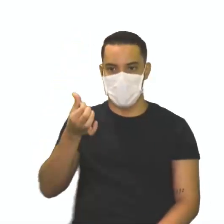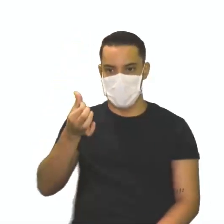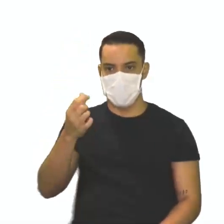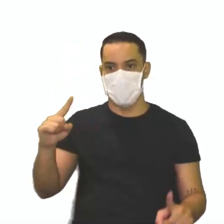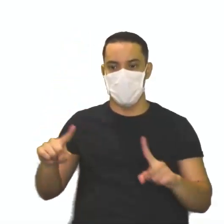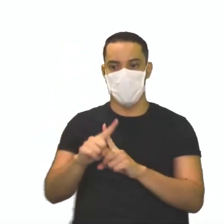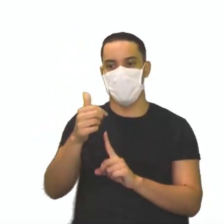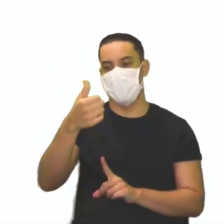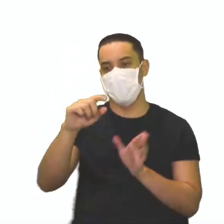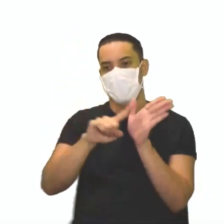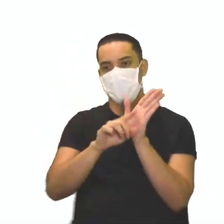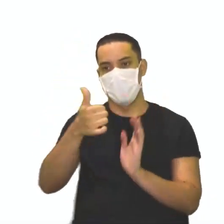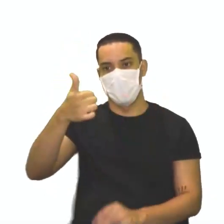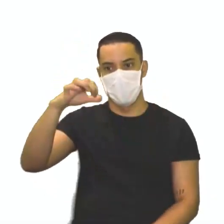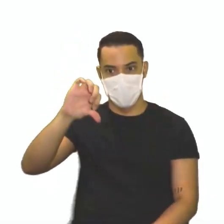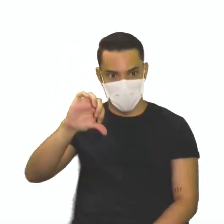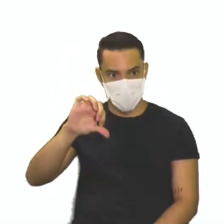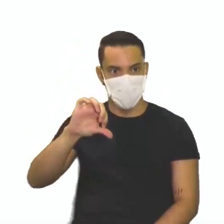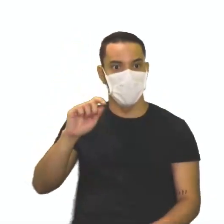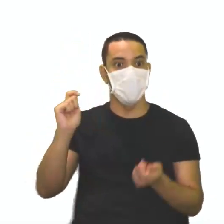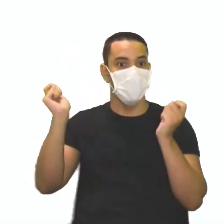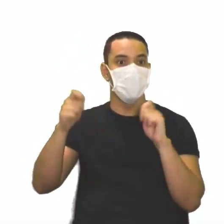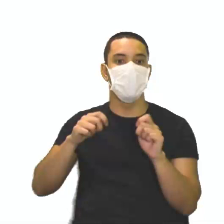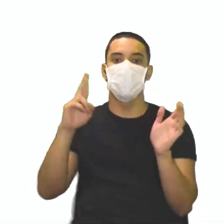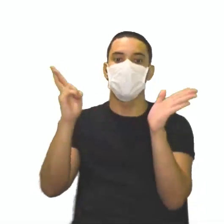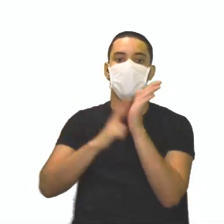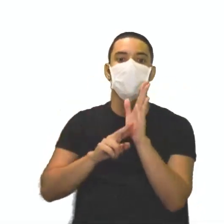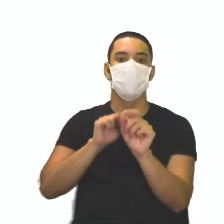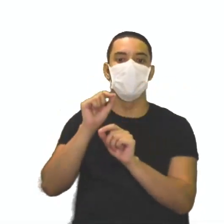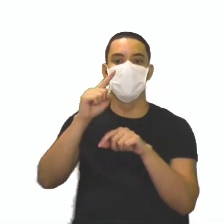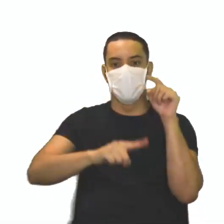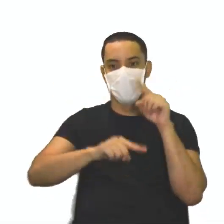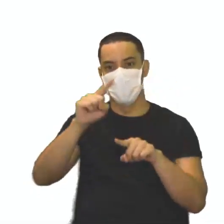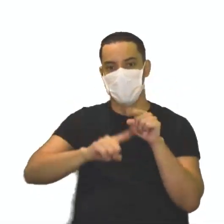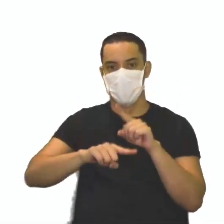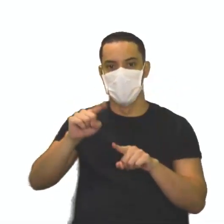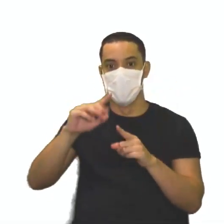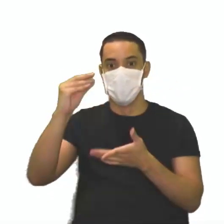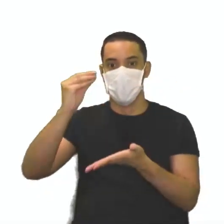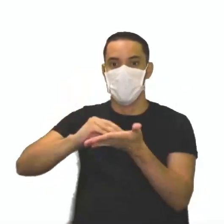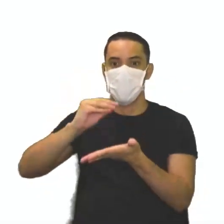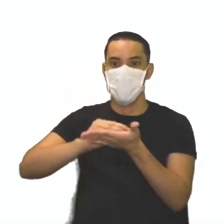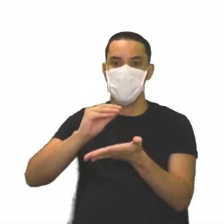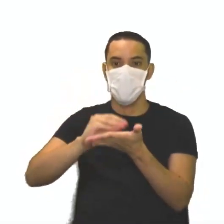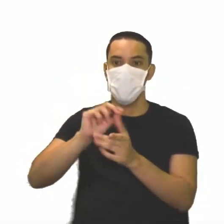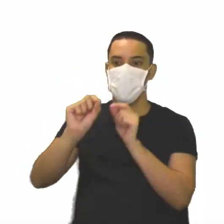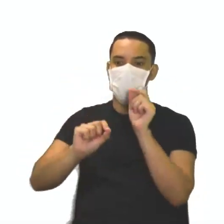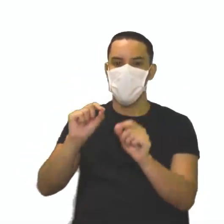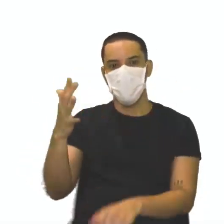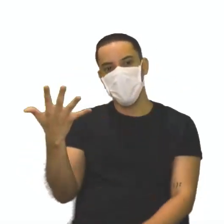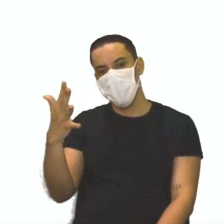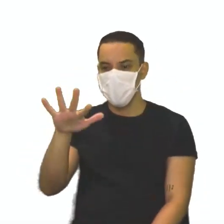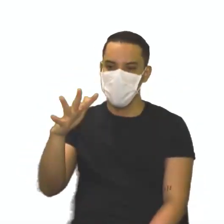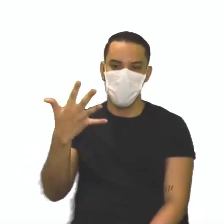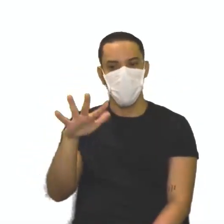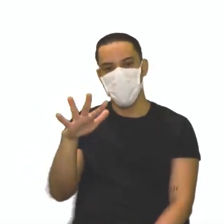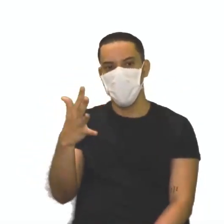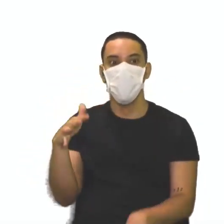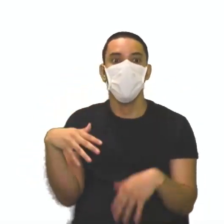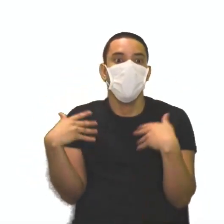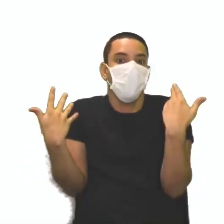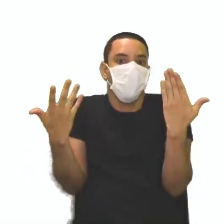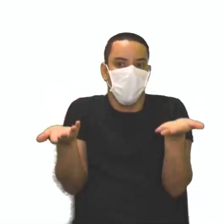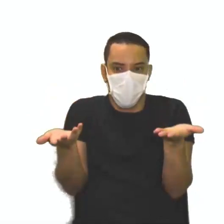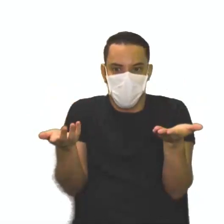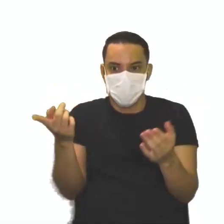1,6 vezes 10 a menos 19, pode-se afirmar que no corpo há uma falta de aproximadamente, vocês